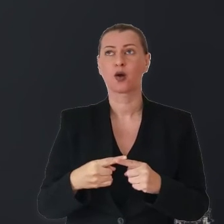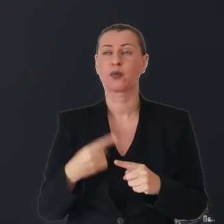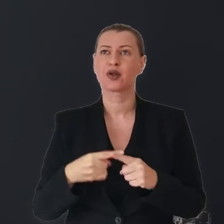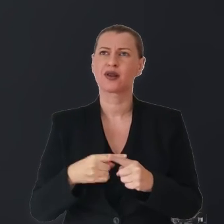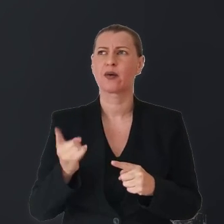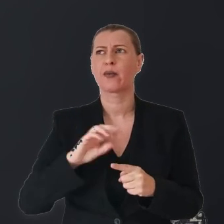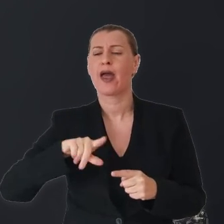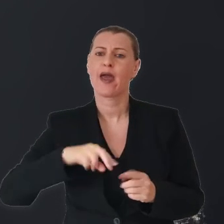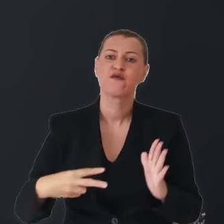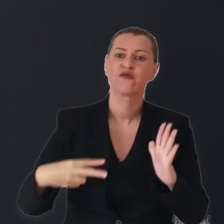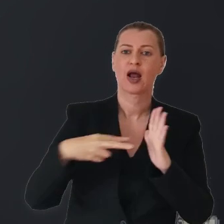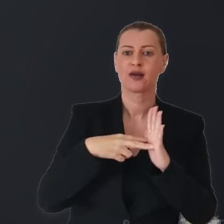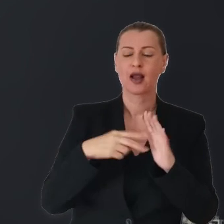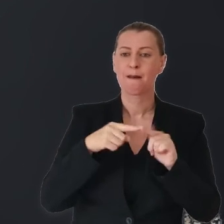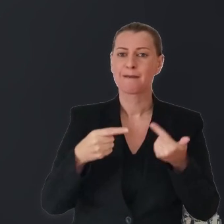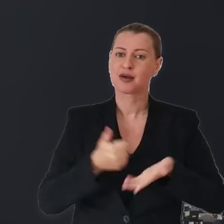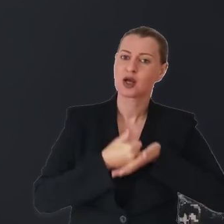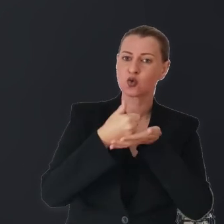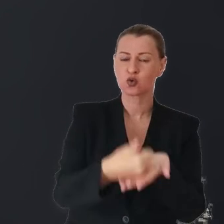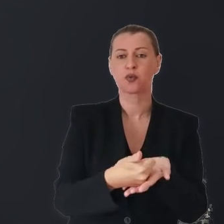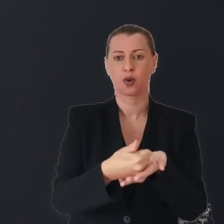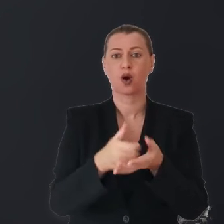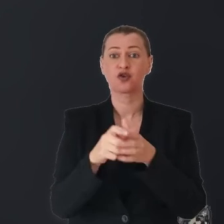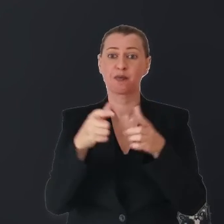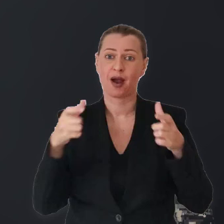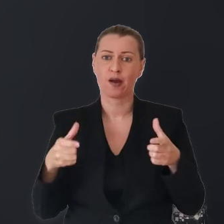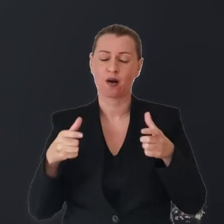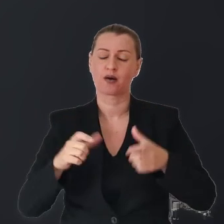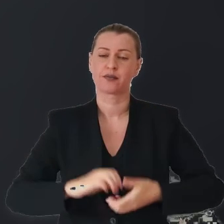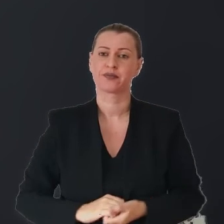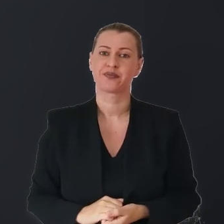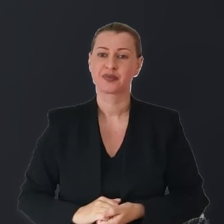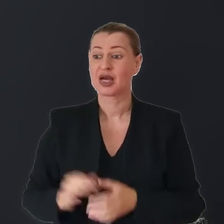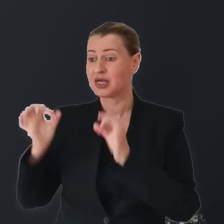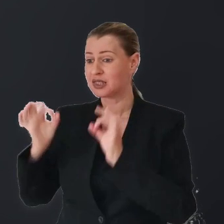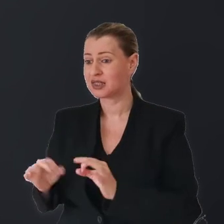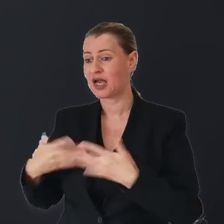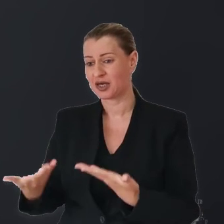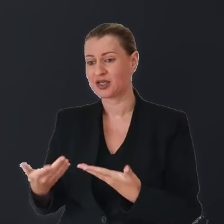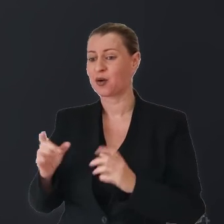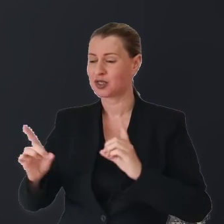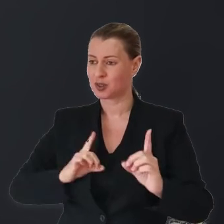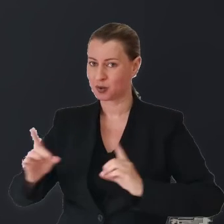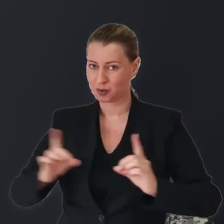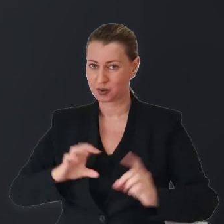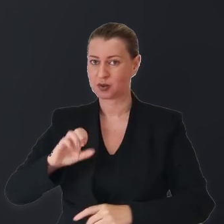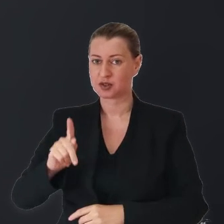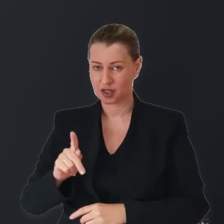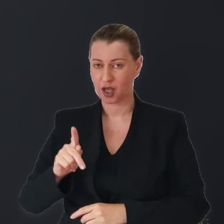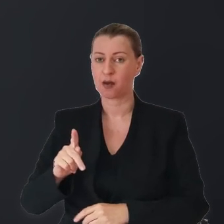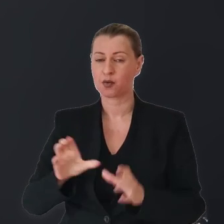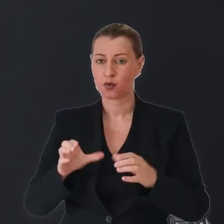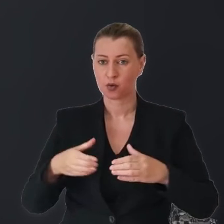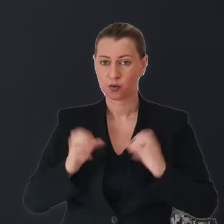é digo validar, né, mas dar um aporte, talvez um suporte maior, assim. Certo, essa foi a coordenadora do CEP, o